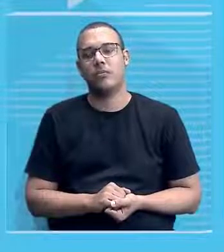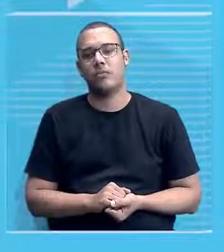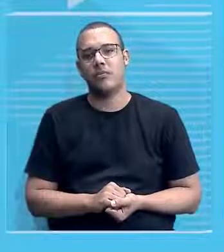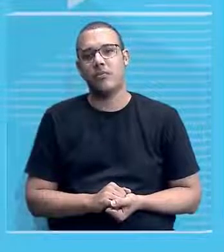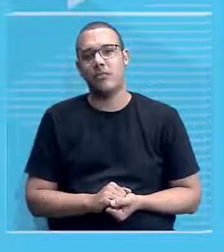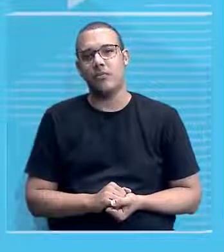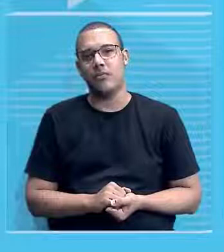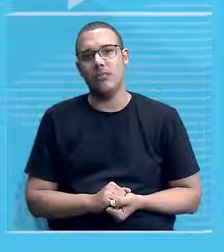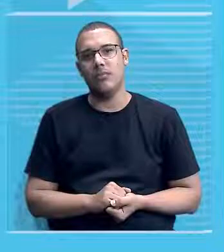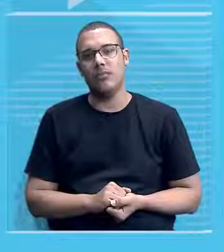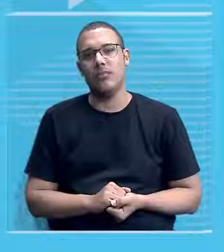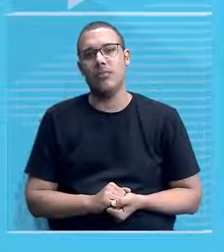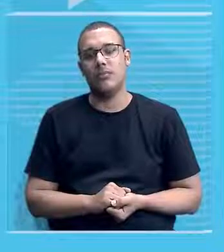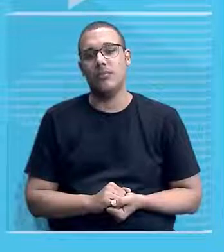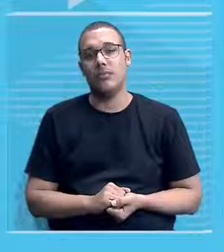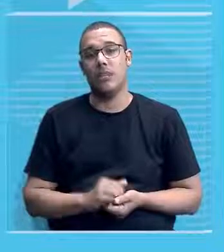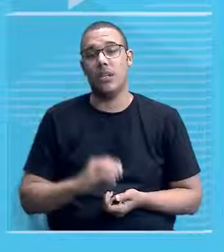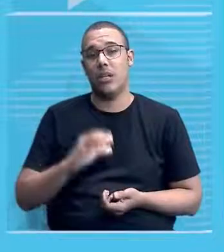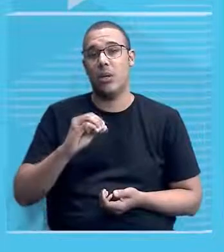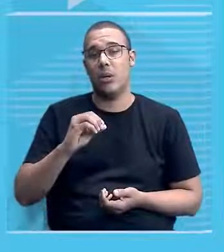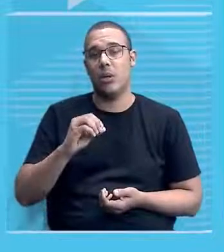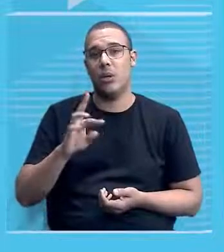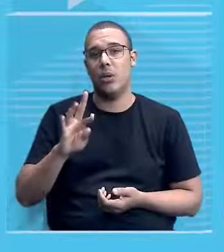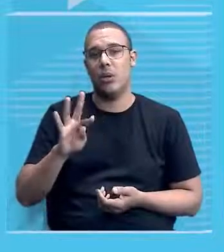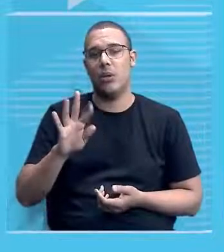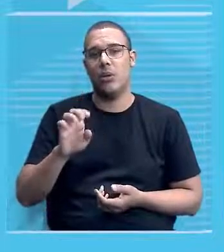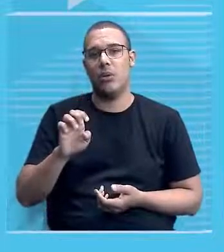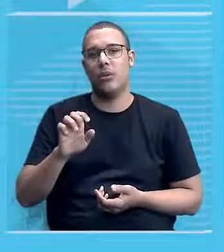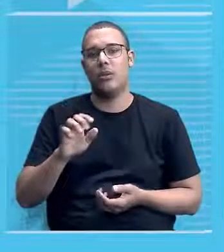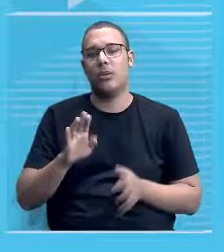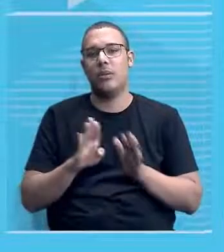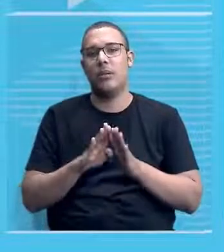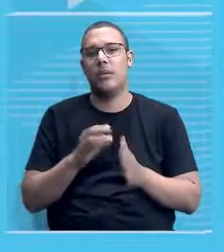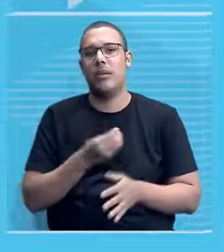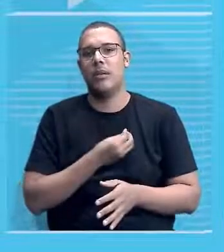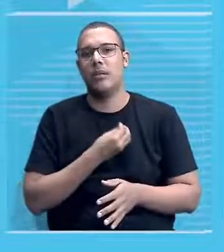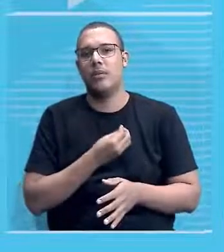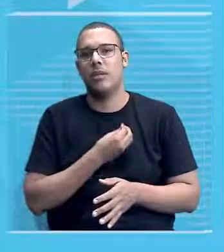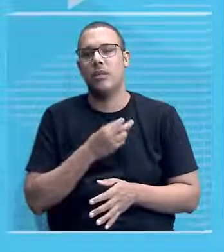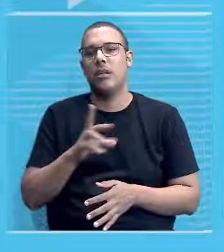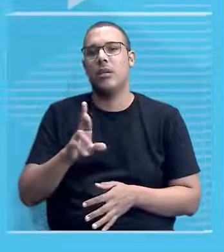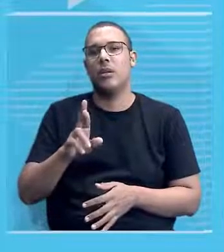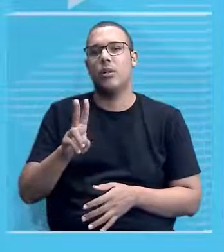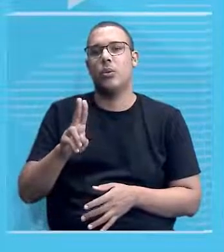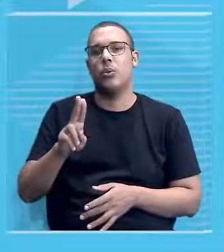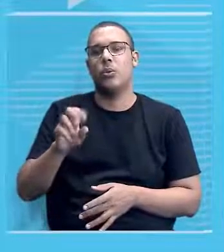da corte e a vida rústica